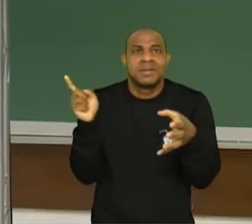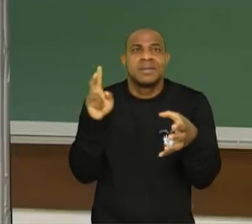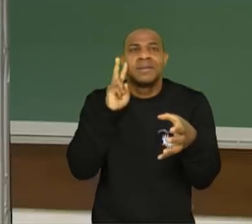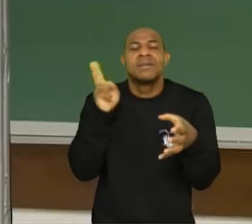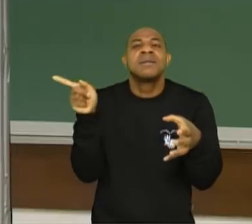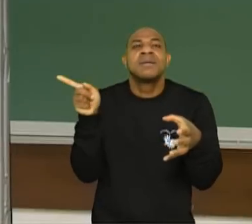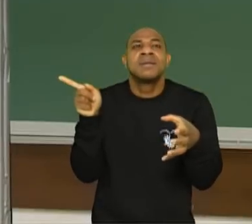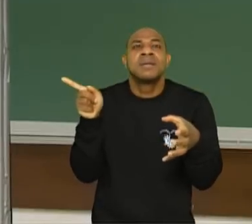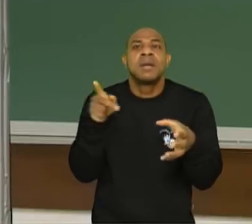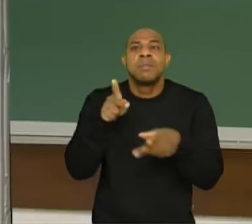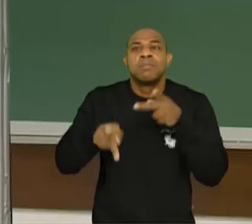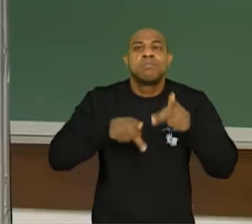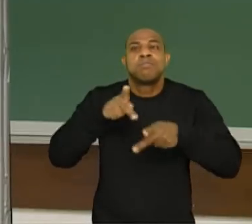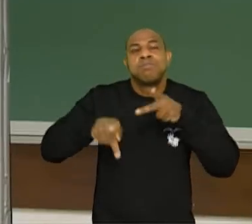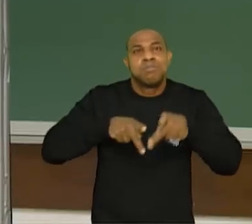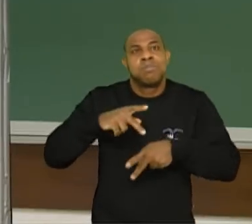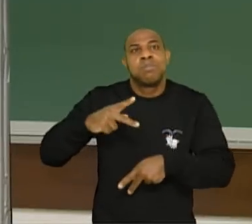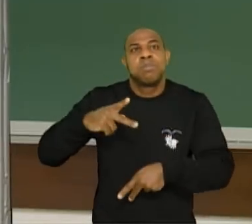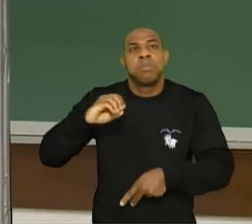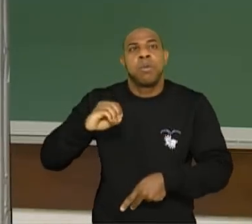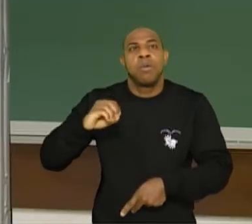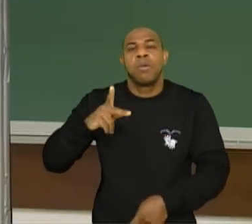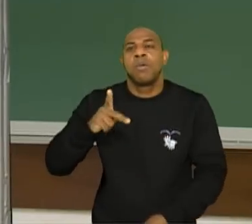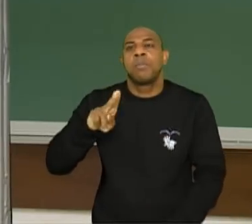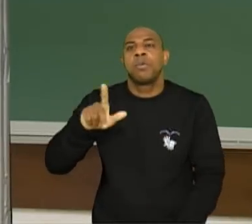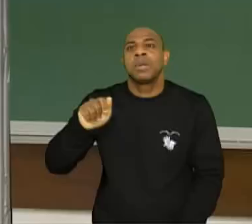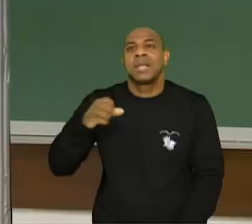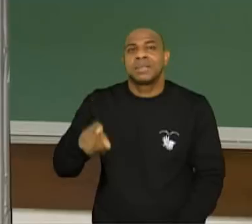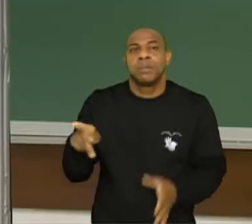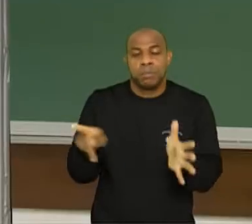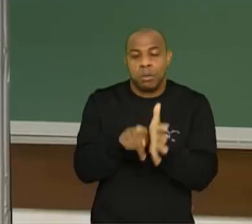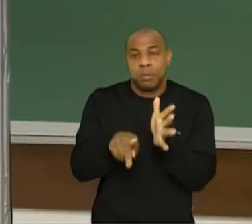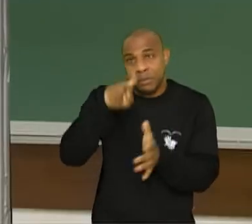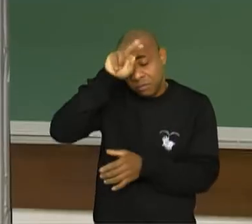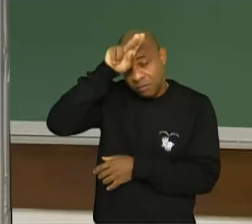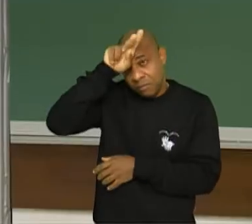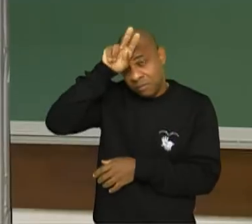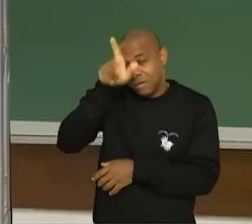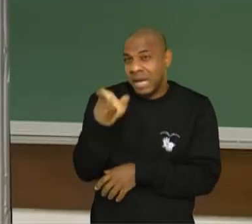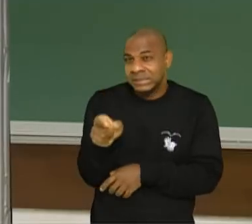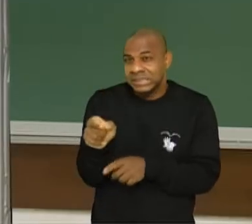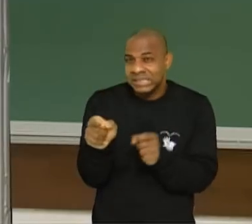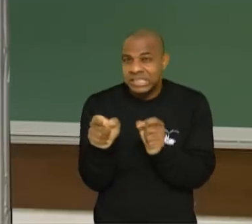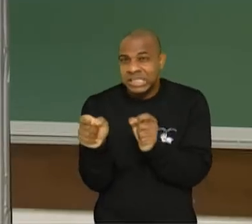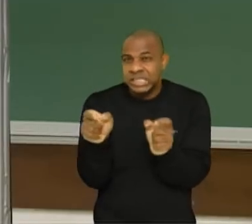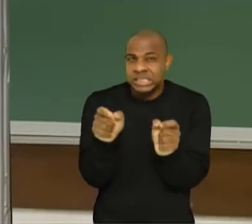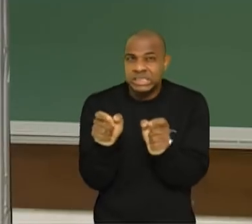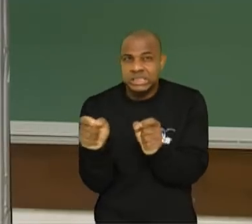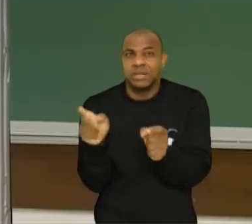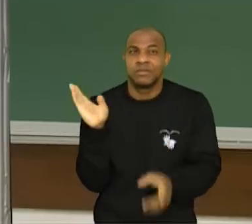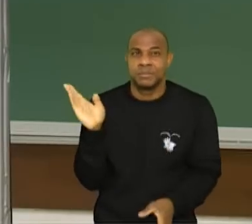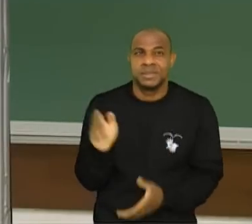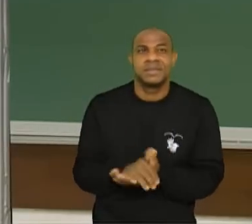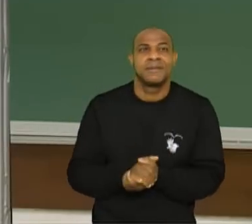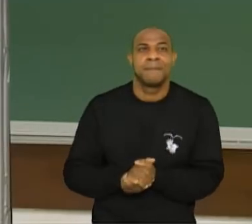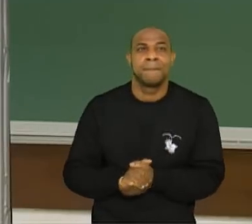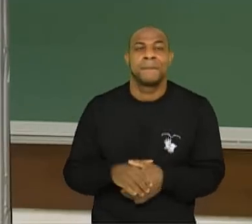vai chamar isso de população. População daquela espécie de formiga. Ela vai estar num determinado local. Muito bem.